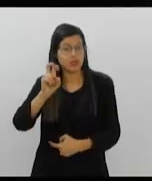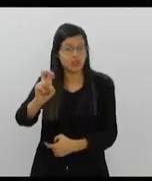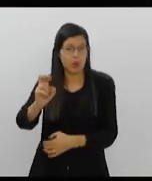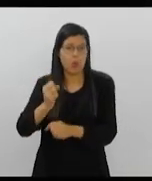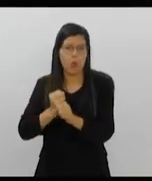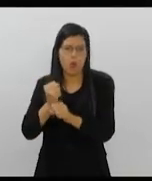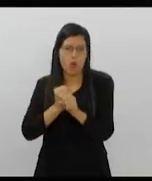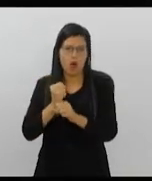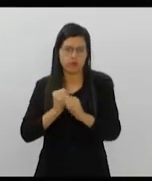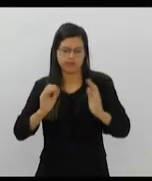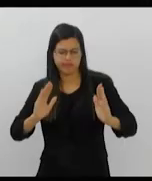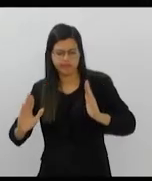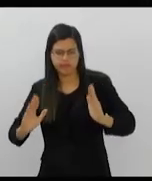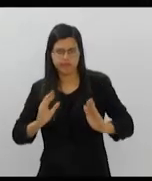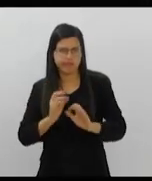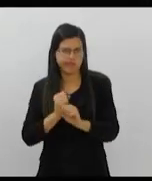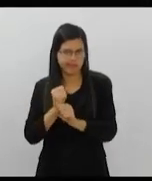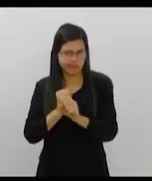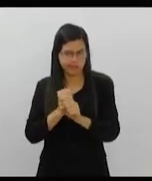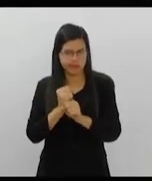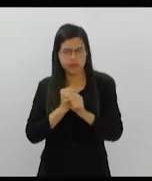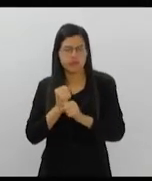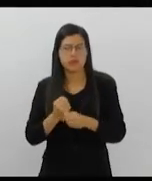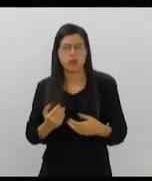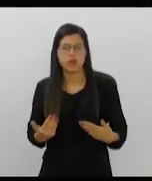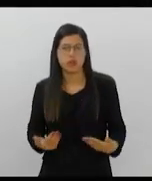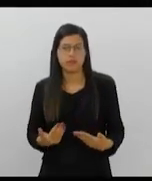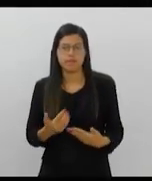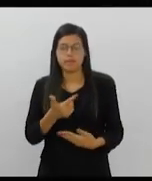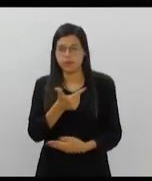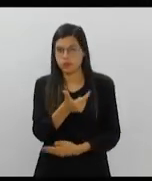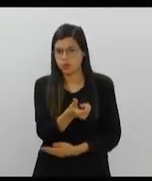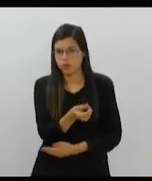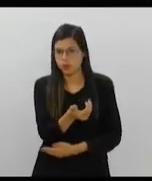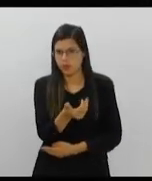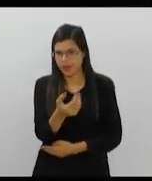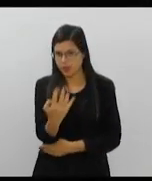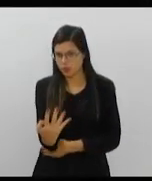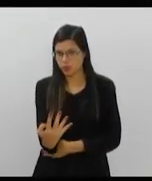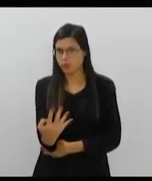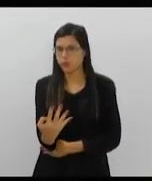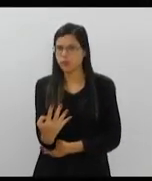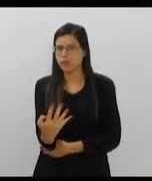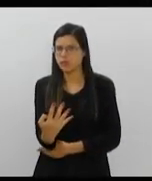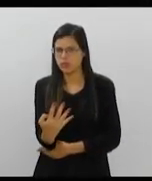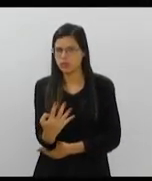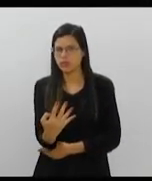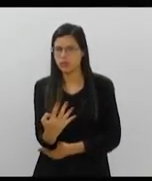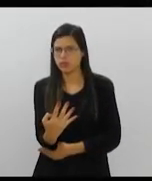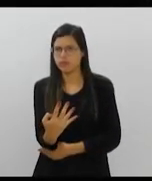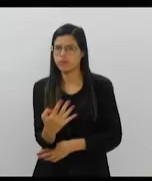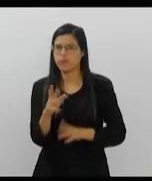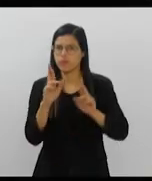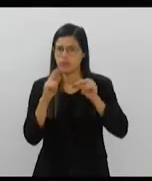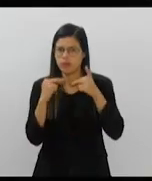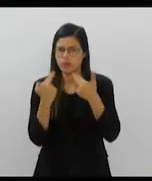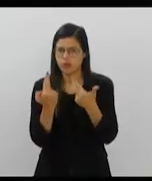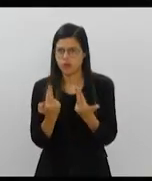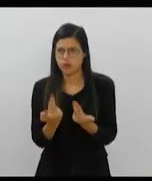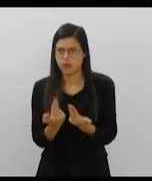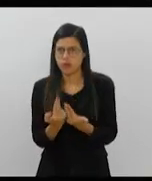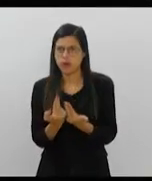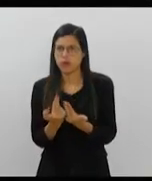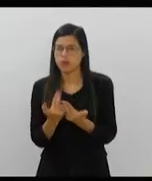5 anos. No ano de 2014, em reuniões que aconteceram